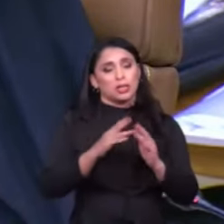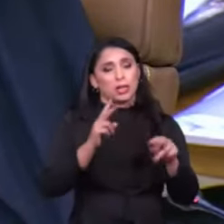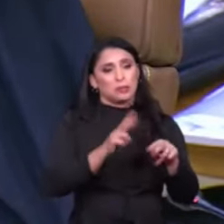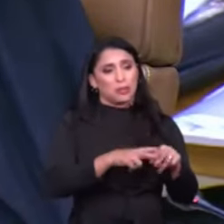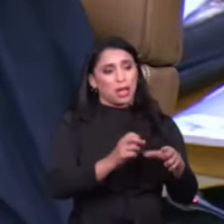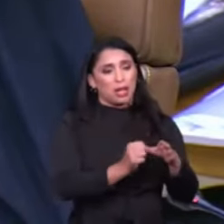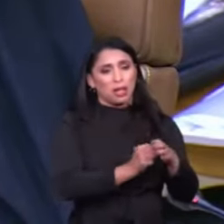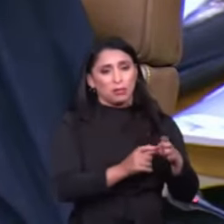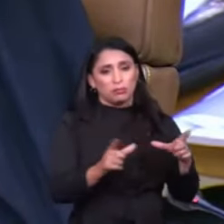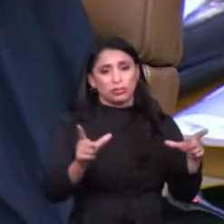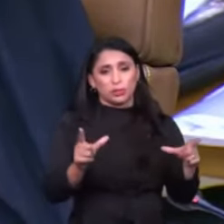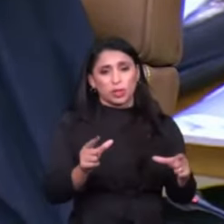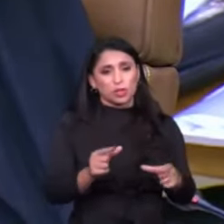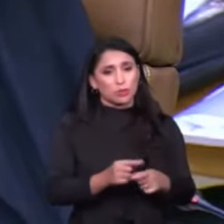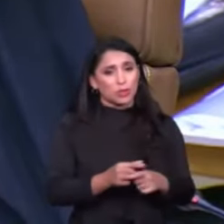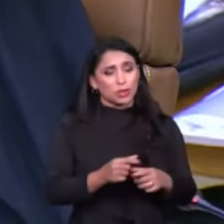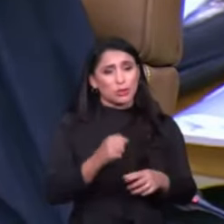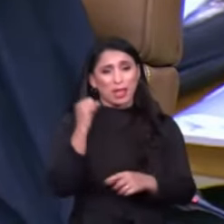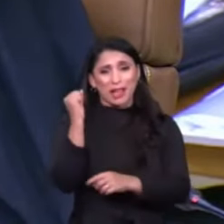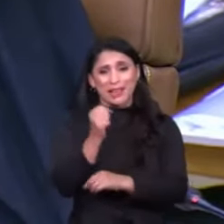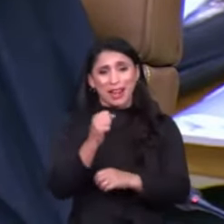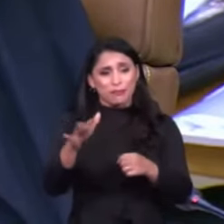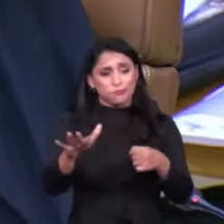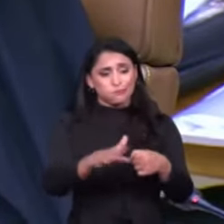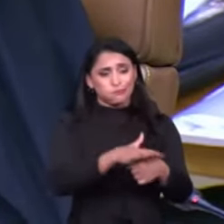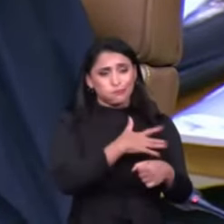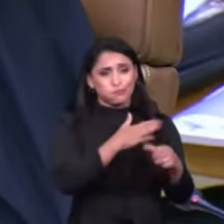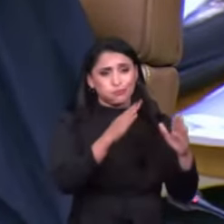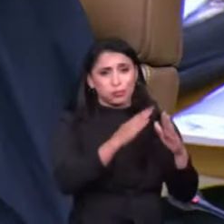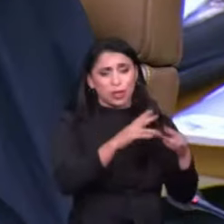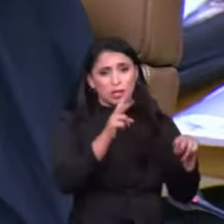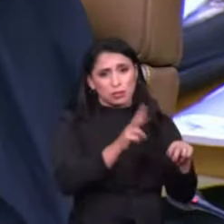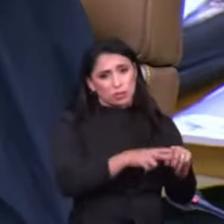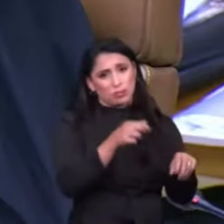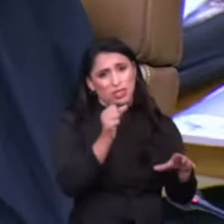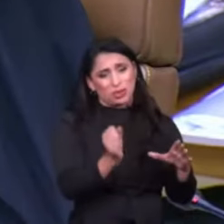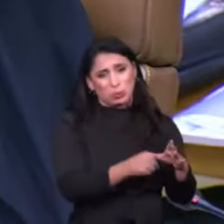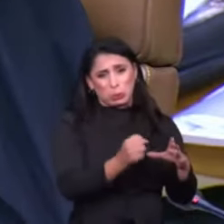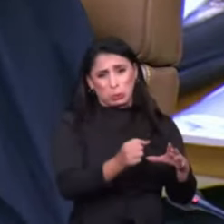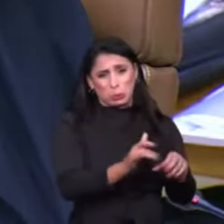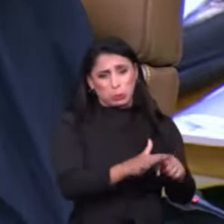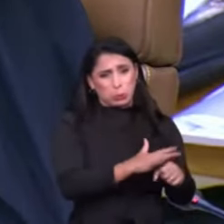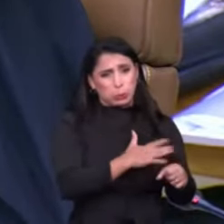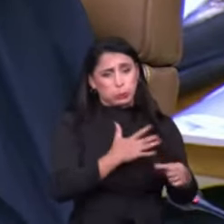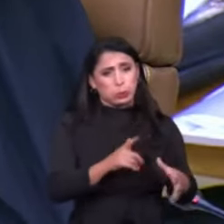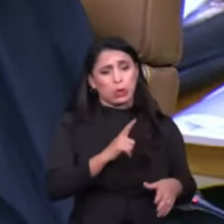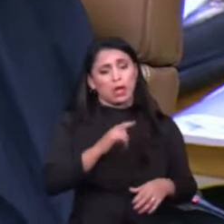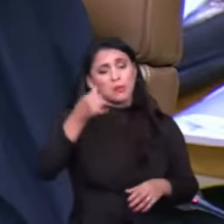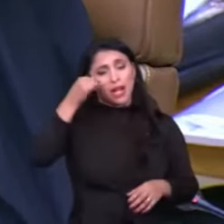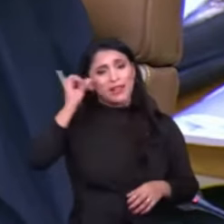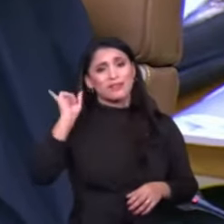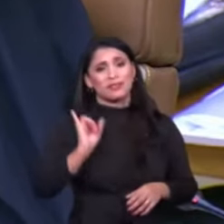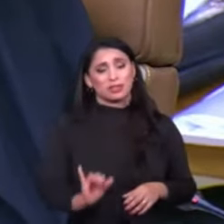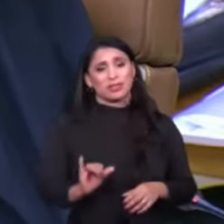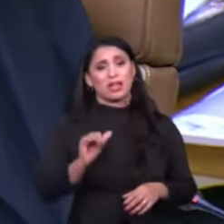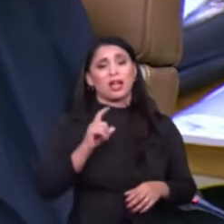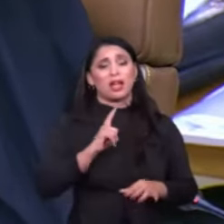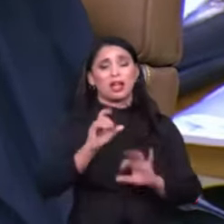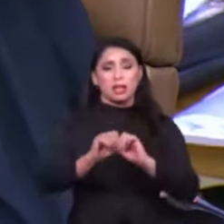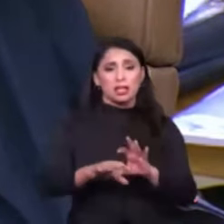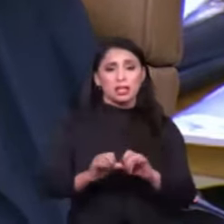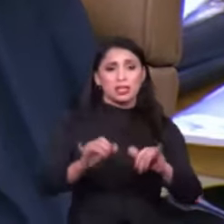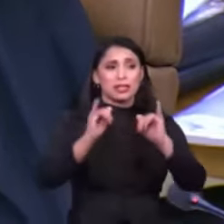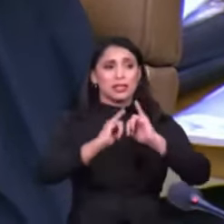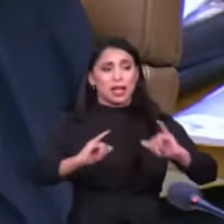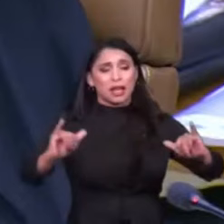do grave e atual problema da lotação nos presídios, além de conferir primazia aos aspectos preventivos, pedagógicos e